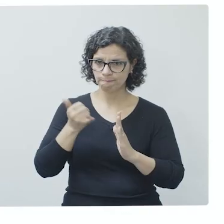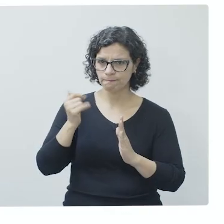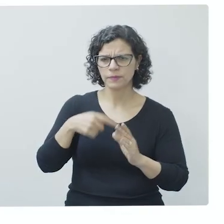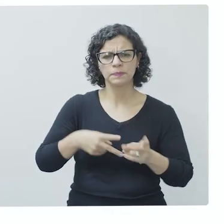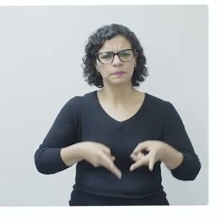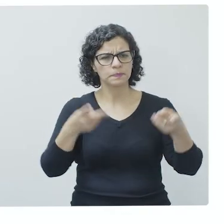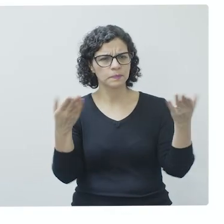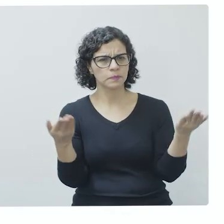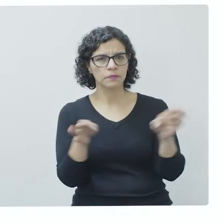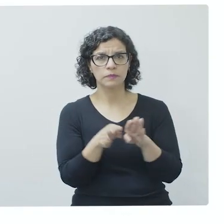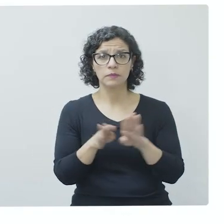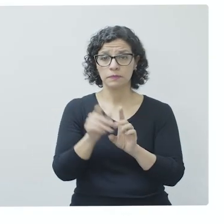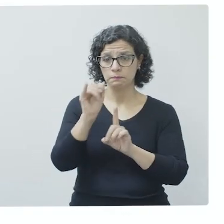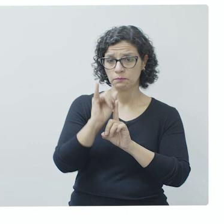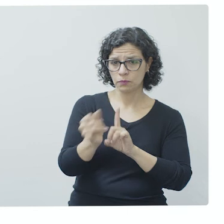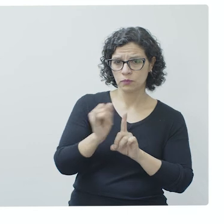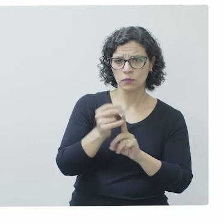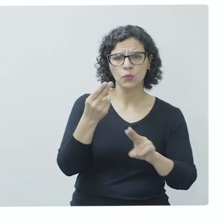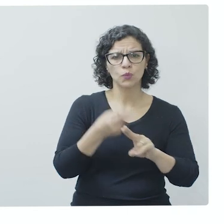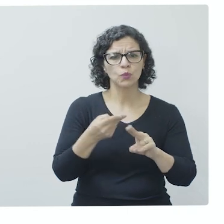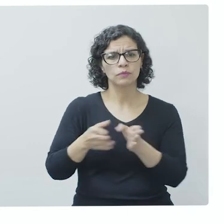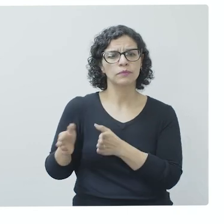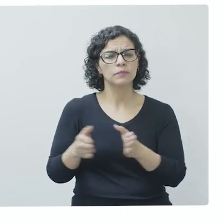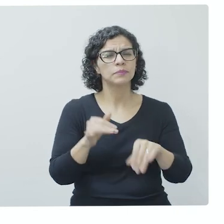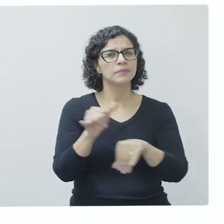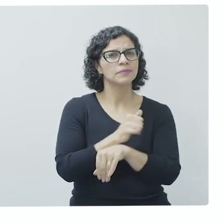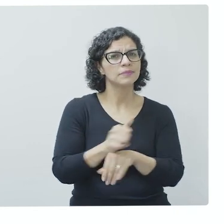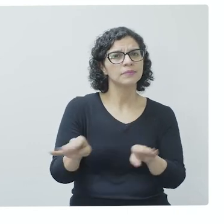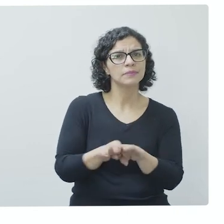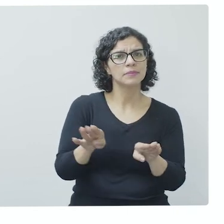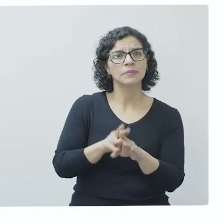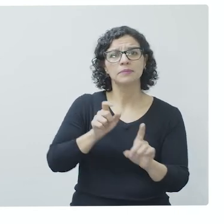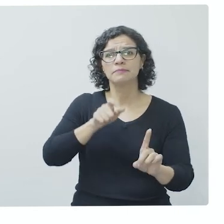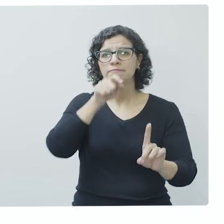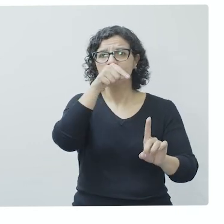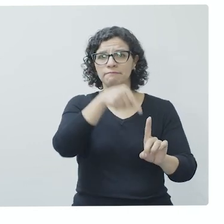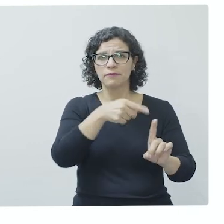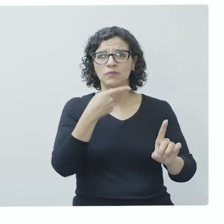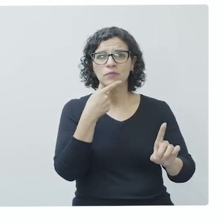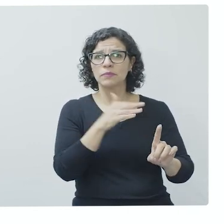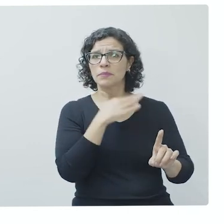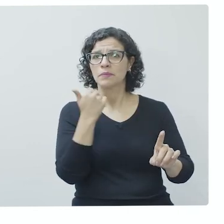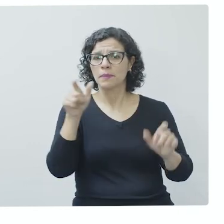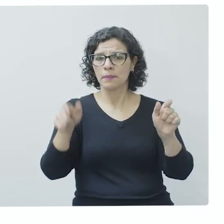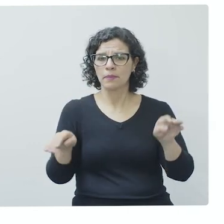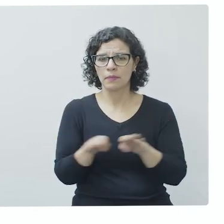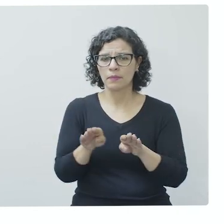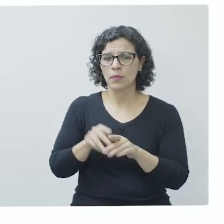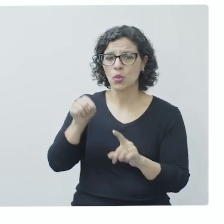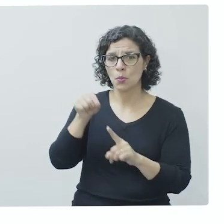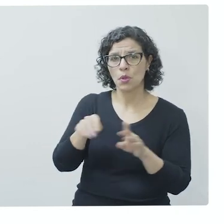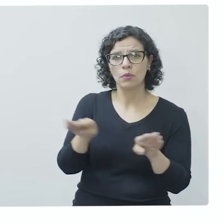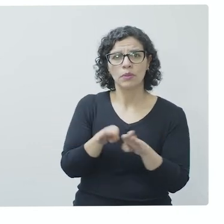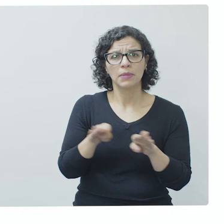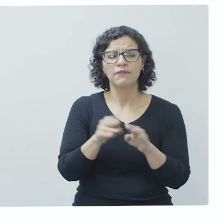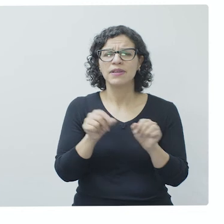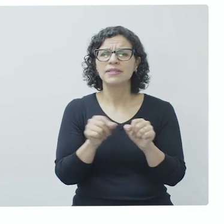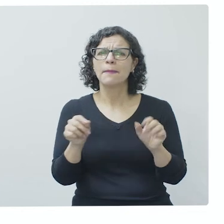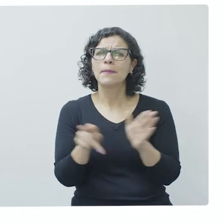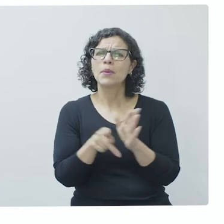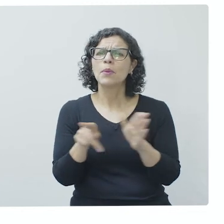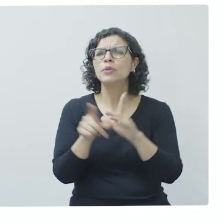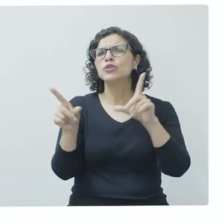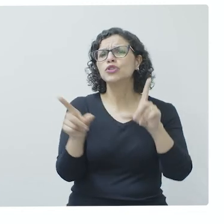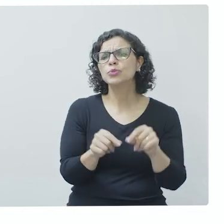conto, percebemos que o narrador utiliza outros caminhos para se referir à morte de alguém, na intenção de suavizar